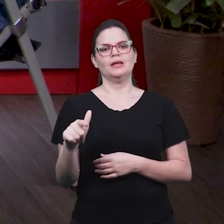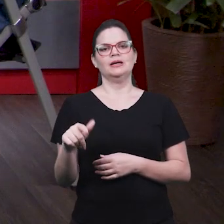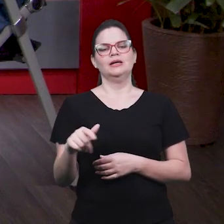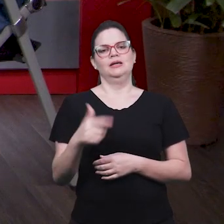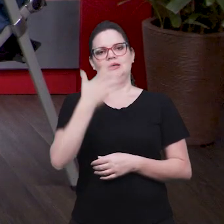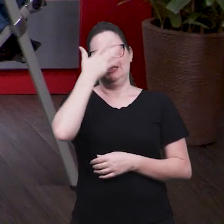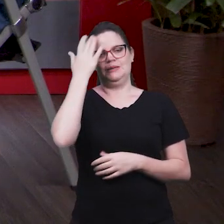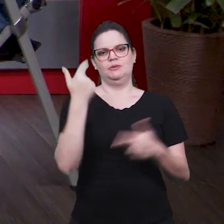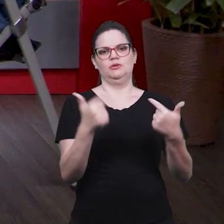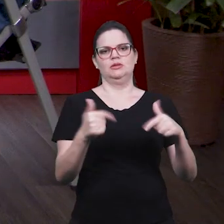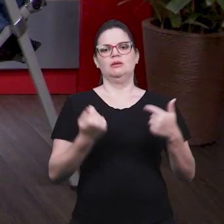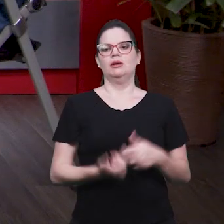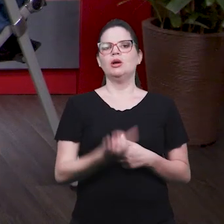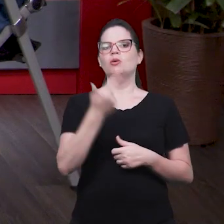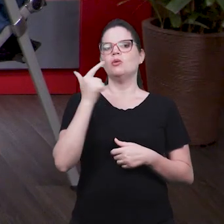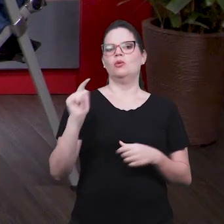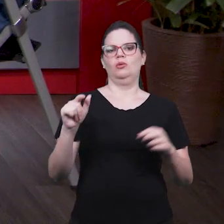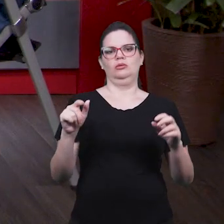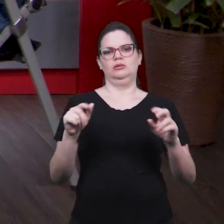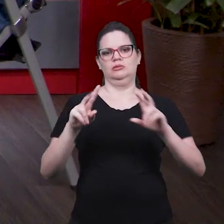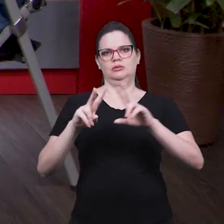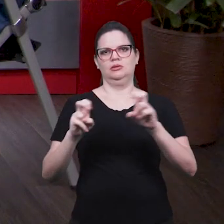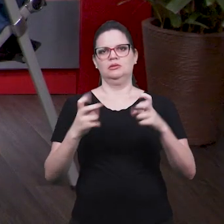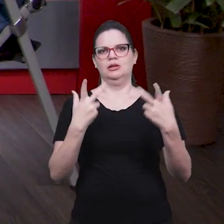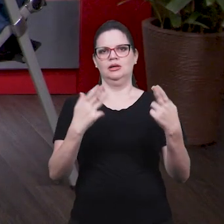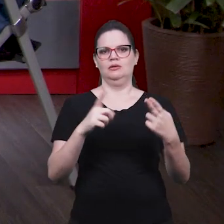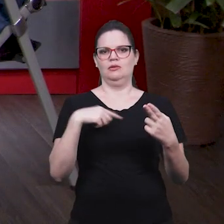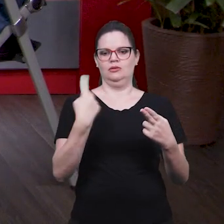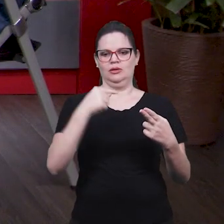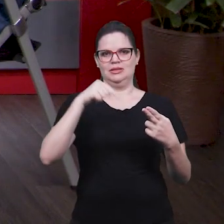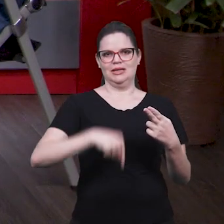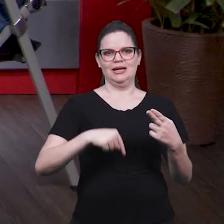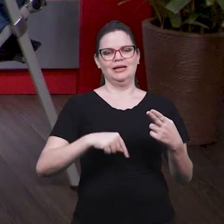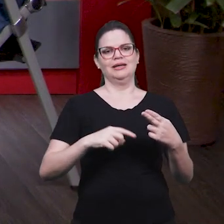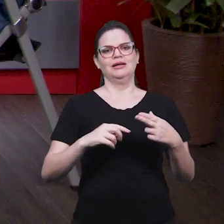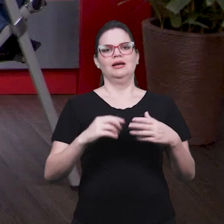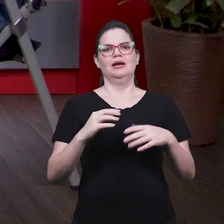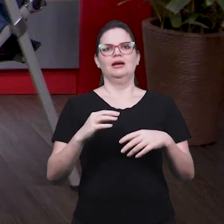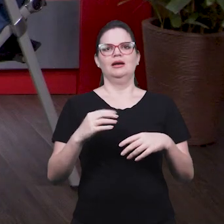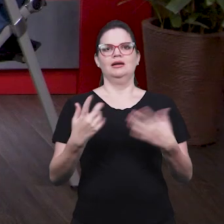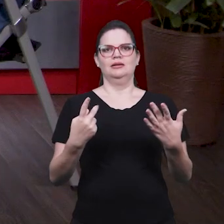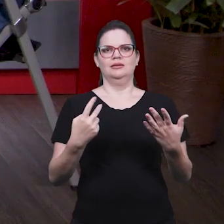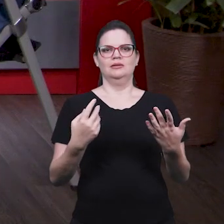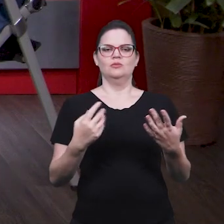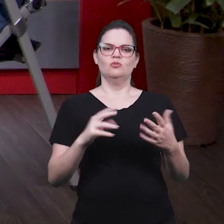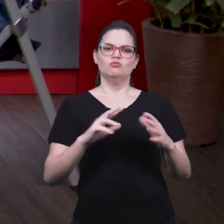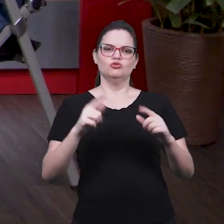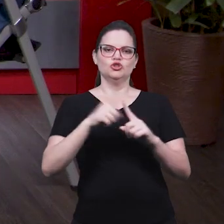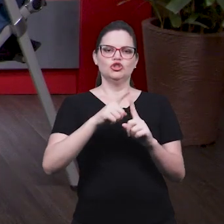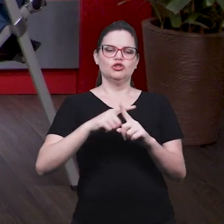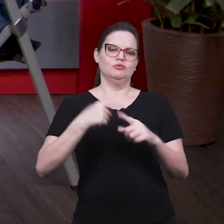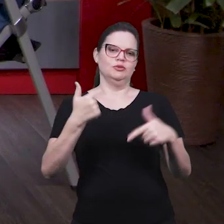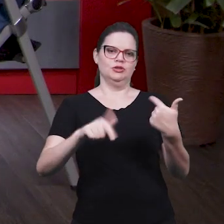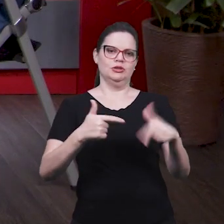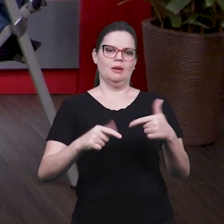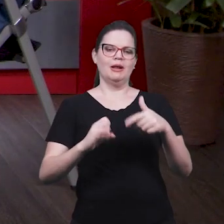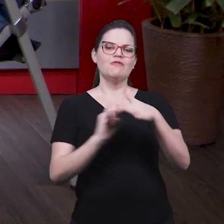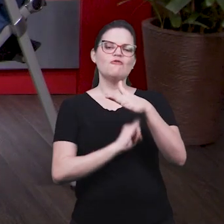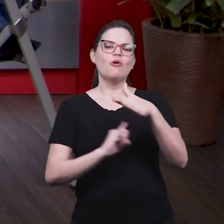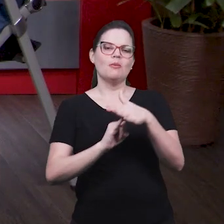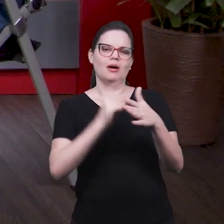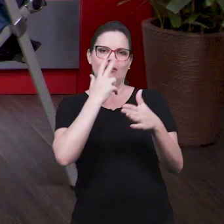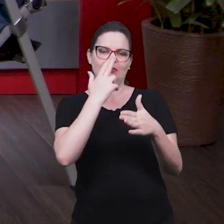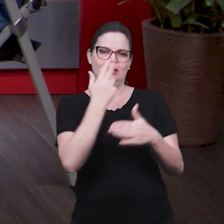e as pessoas às vezes trabalham com outras coisas, né, como nós aqui podemos chamar de mercado informal, né, tipo de atividade